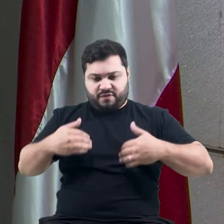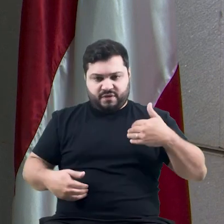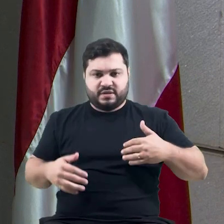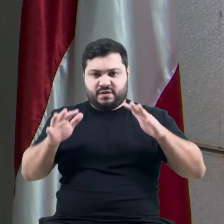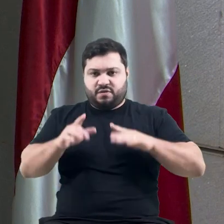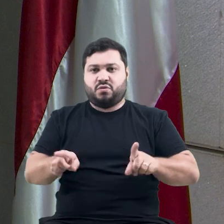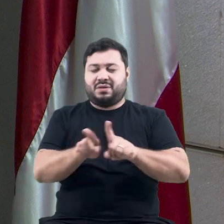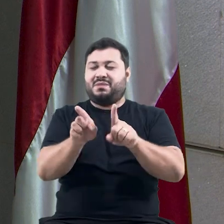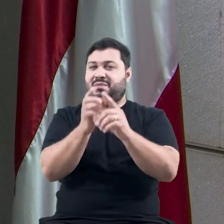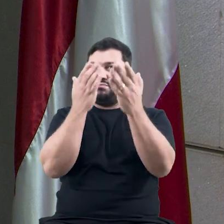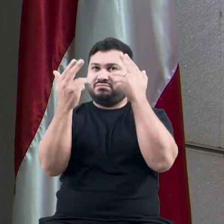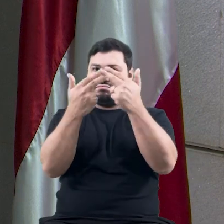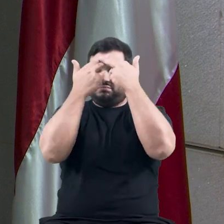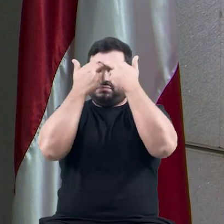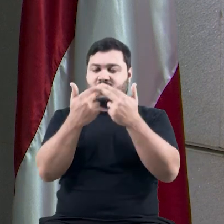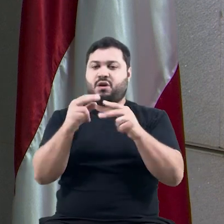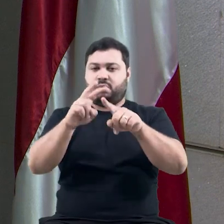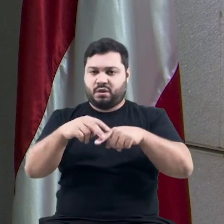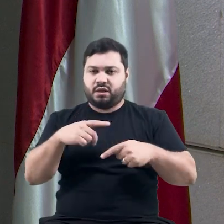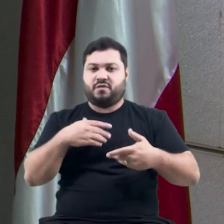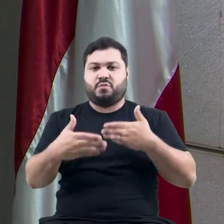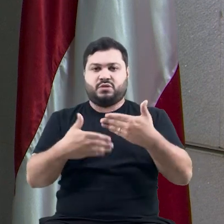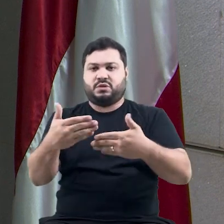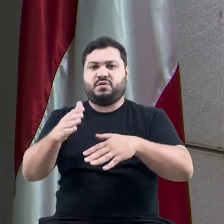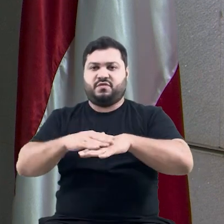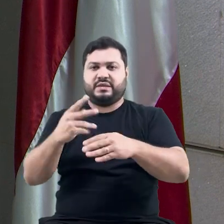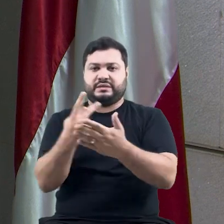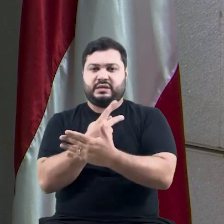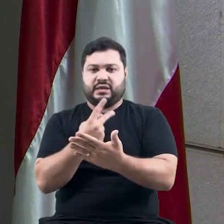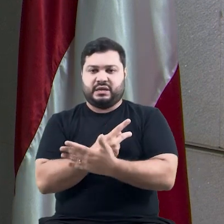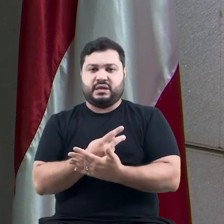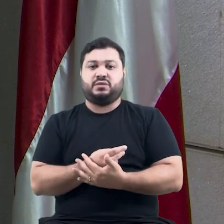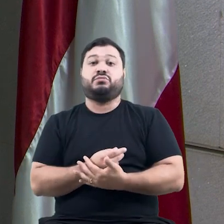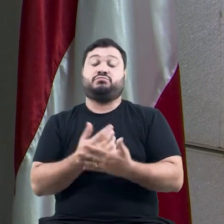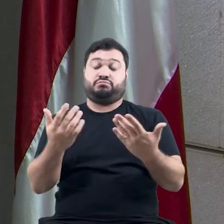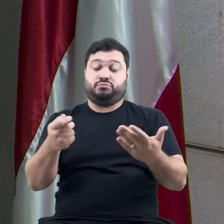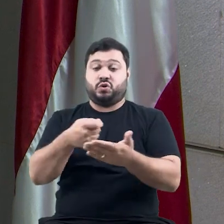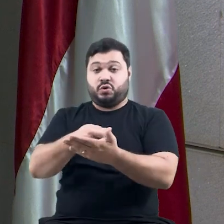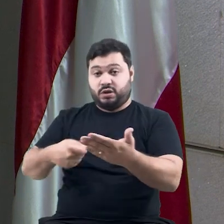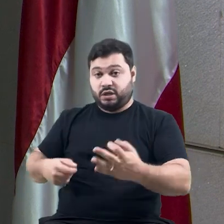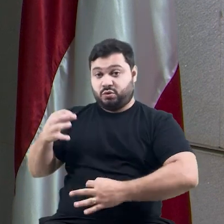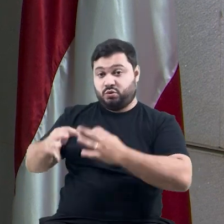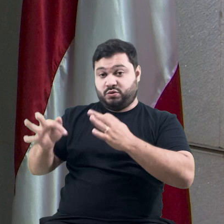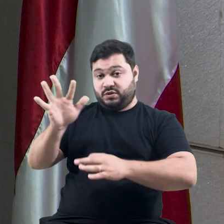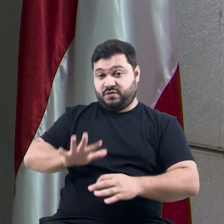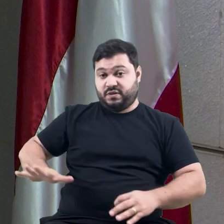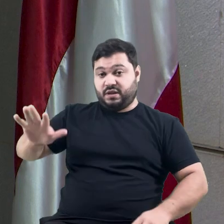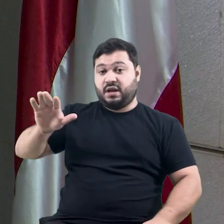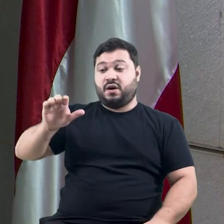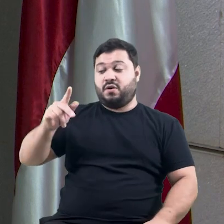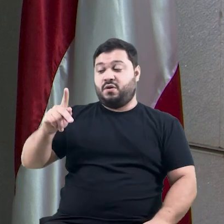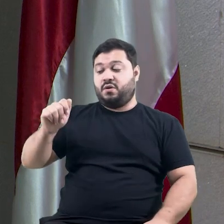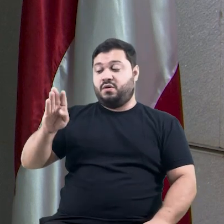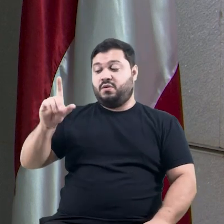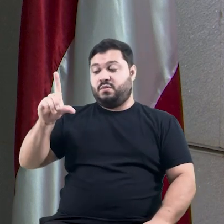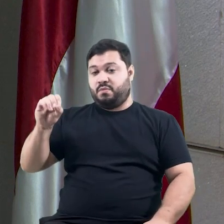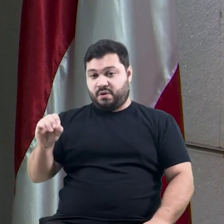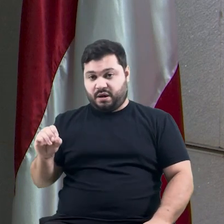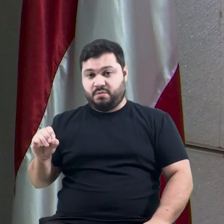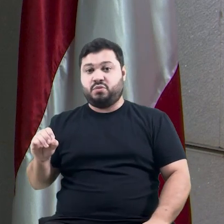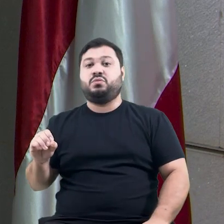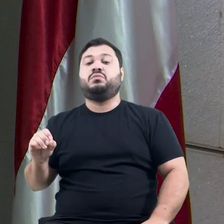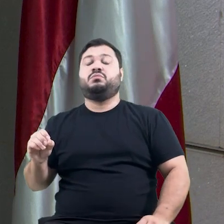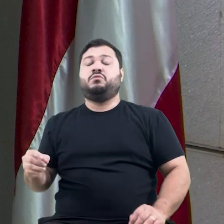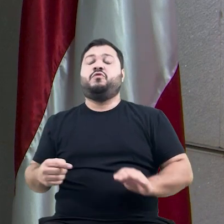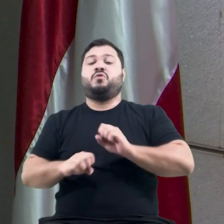sequelas físicas e psíquicas decorrentes de procedimentos mal realizados. Para o relator, juiz federal convocado Pablo